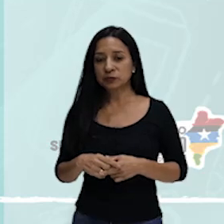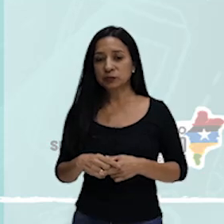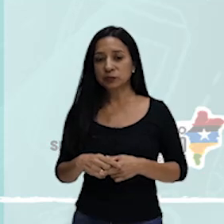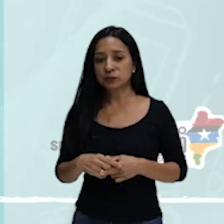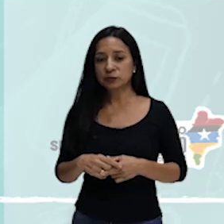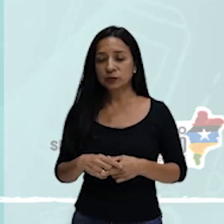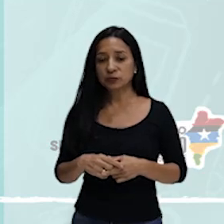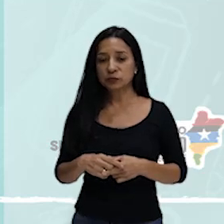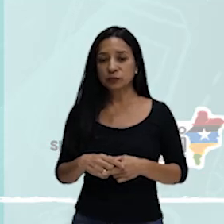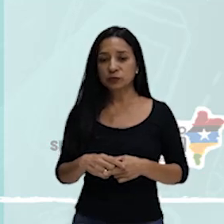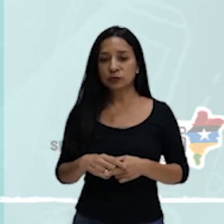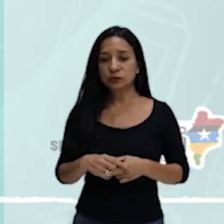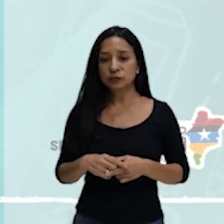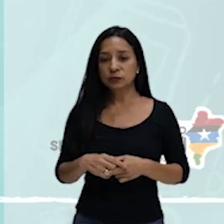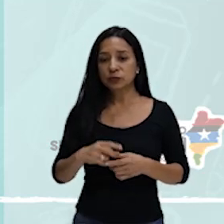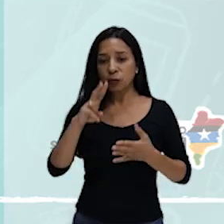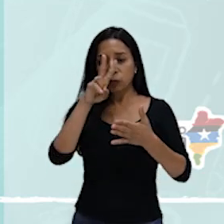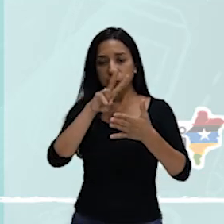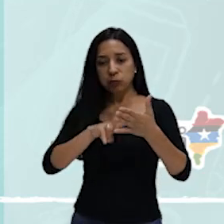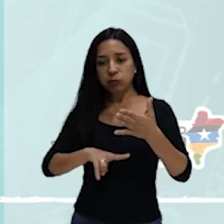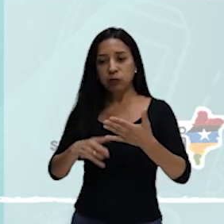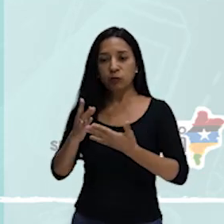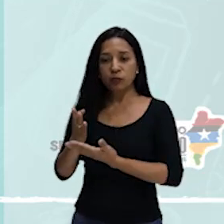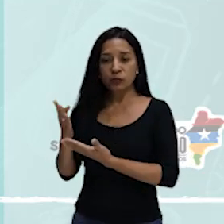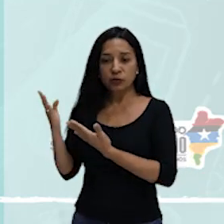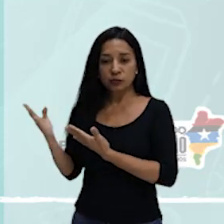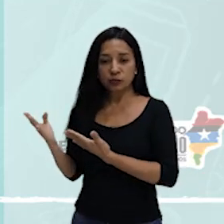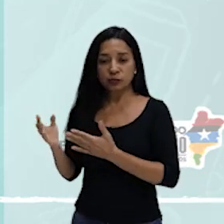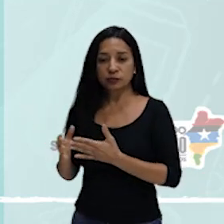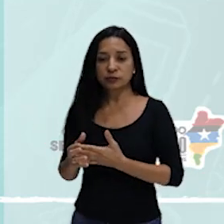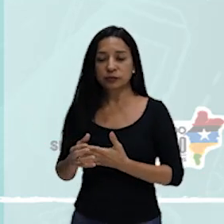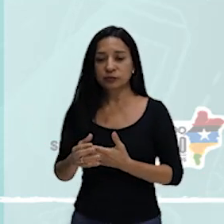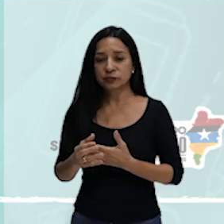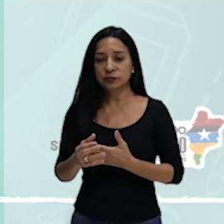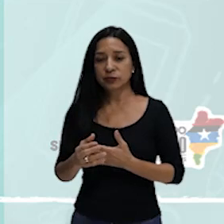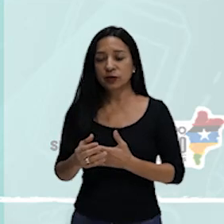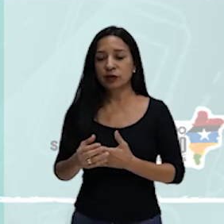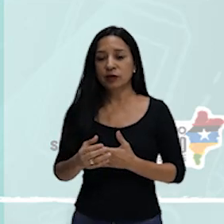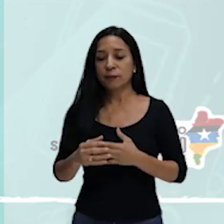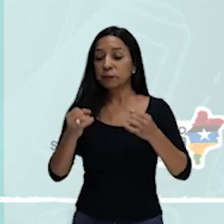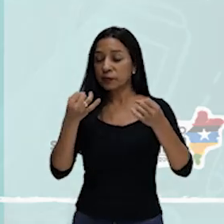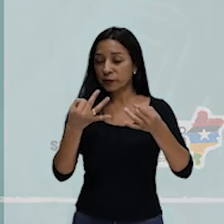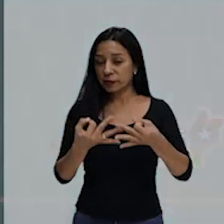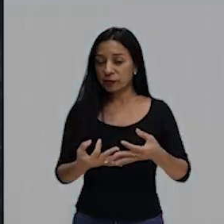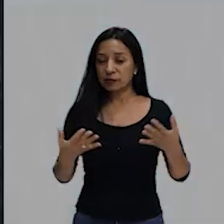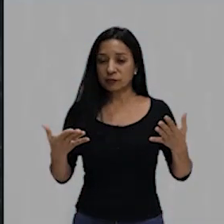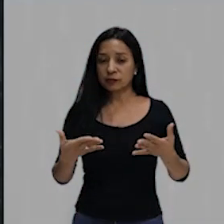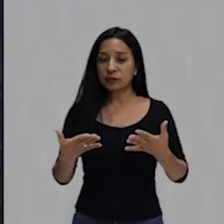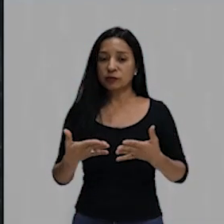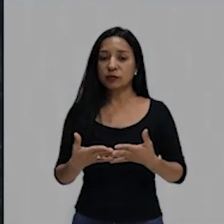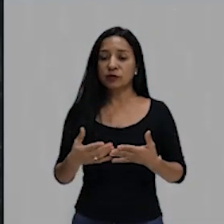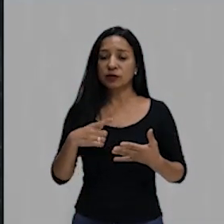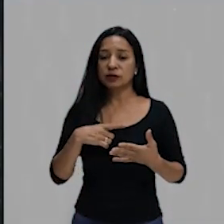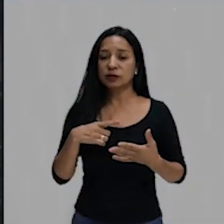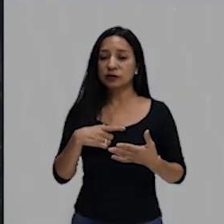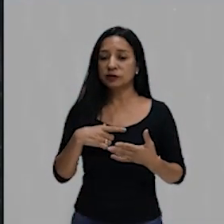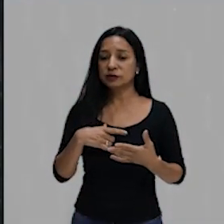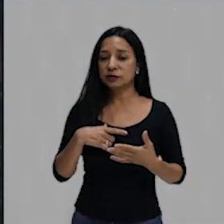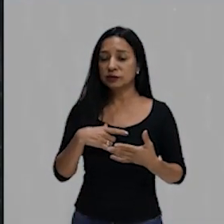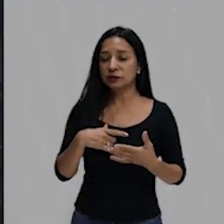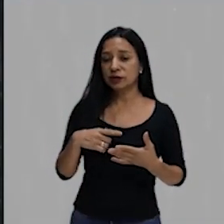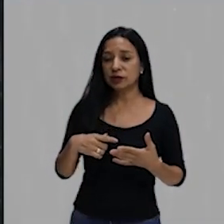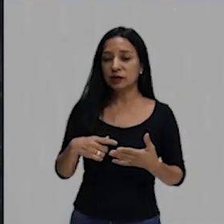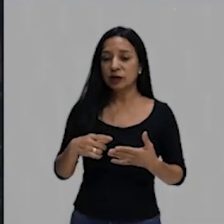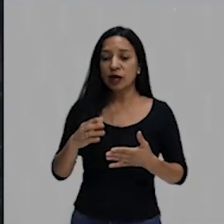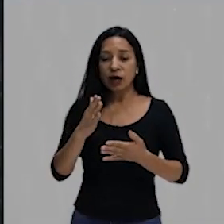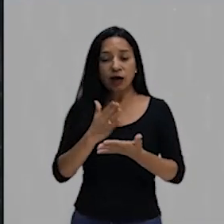dado genótipo não apresentam o fenótipo correspondente. Ou seja, existem casos que o indivíduo que tem